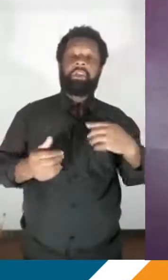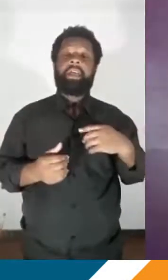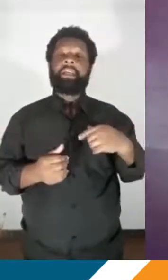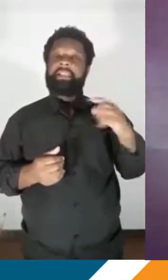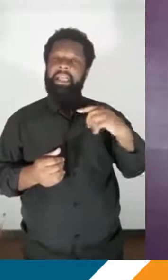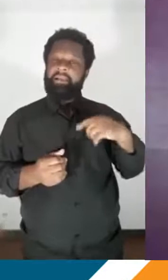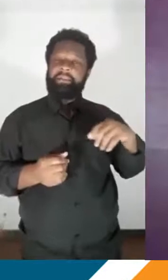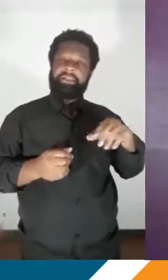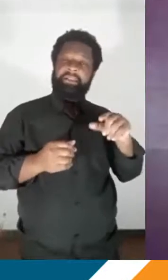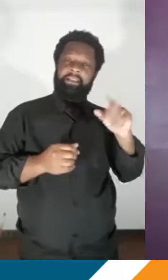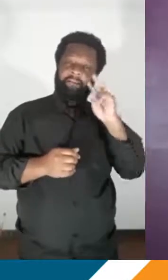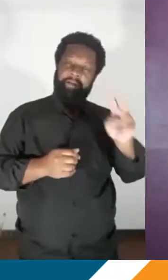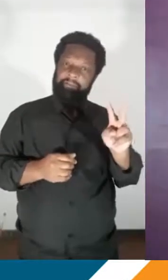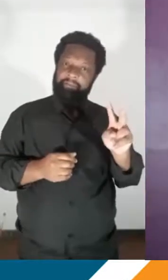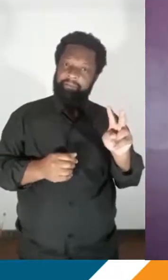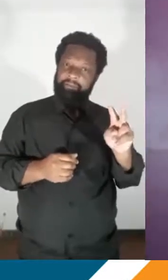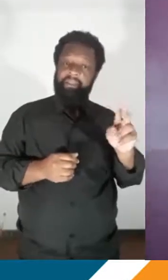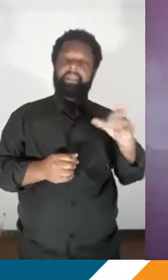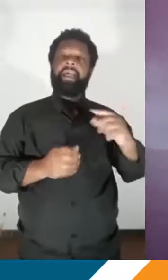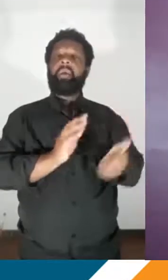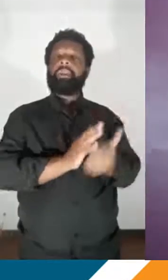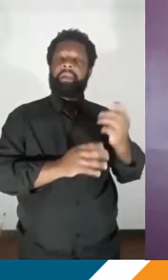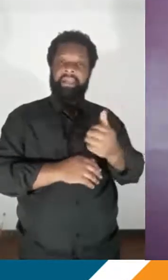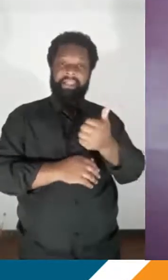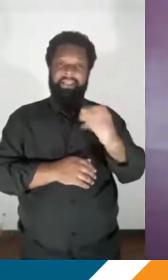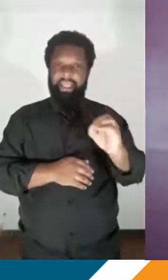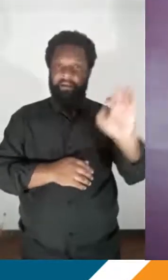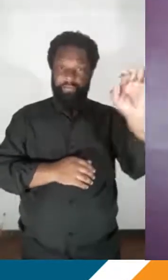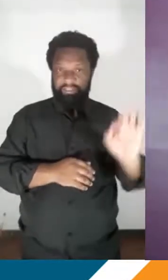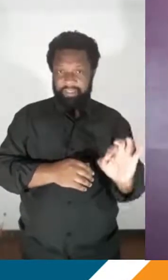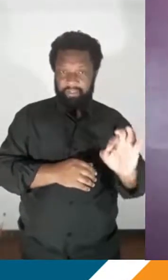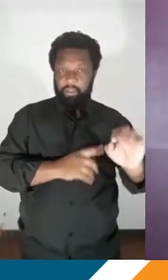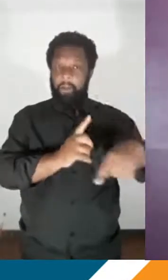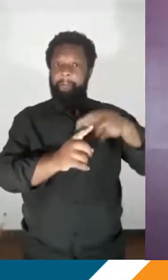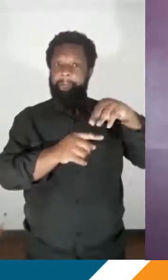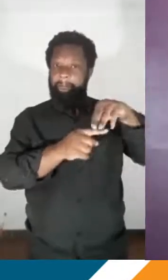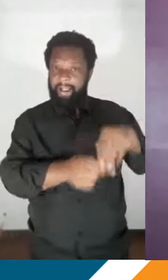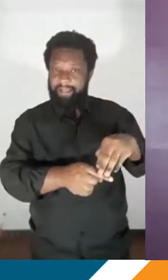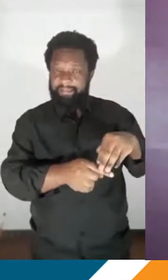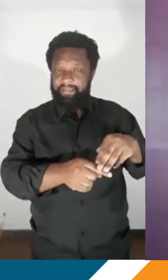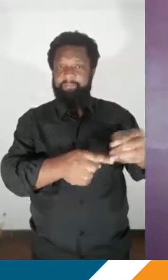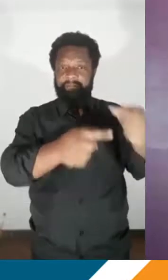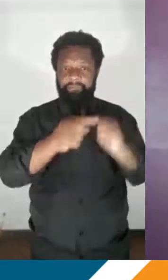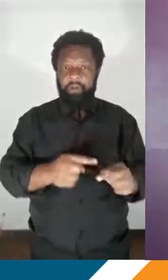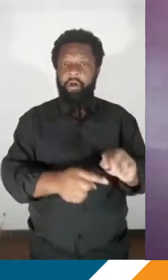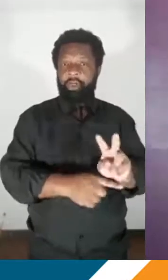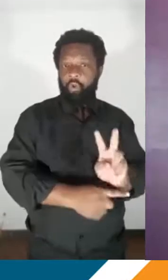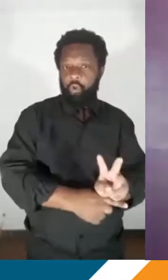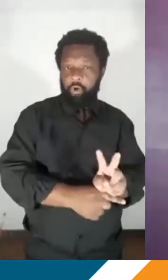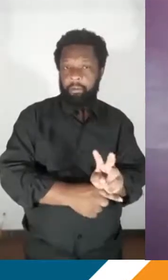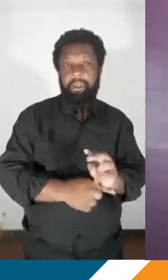Ok? Então, no quimiquês, nós temos isso daqui, ó. Eu tenho essa concentração, 10% massa